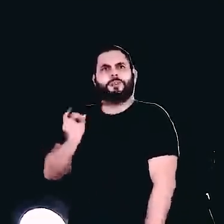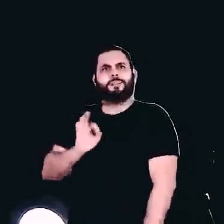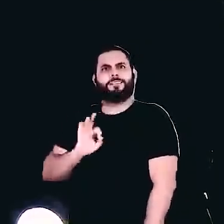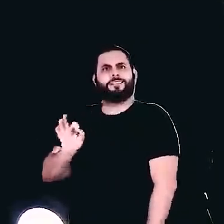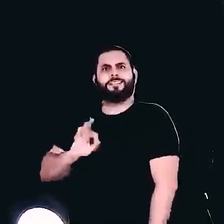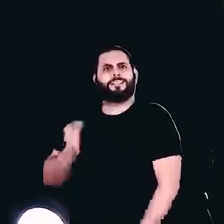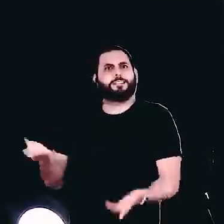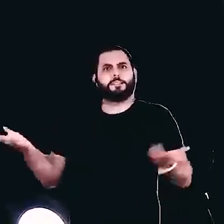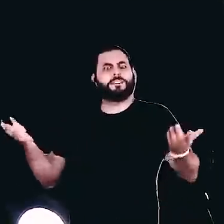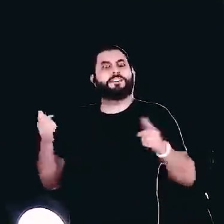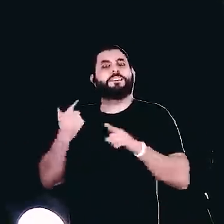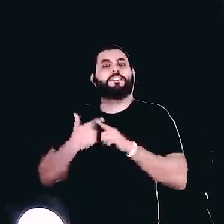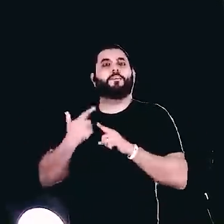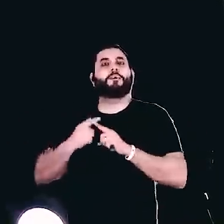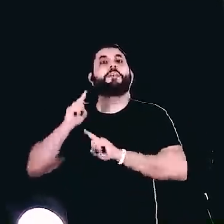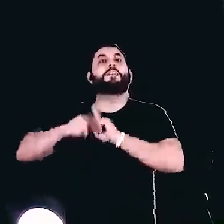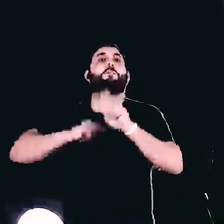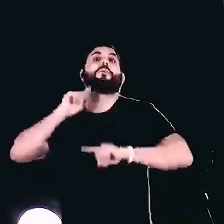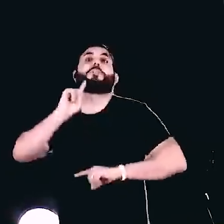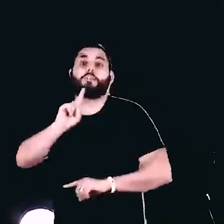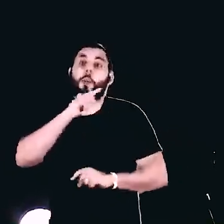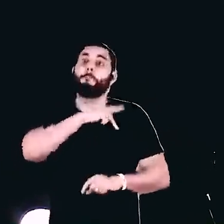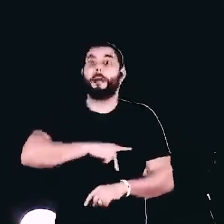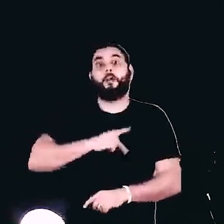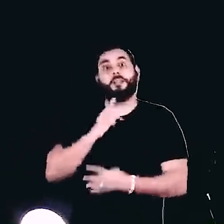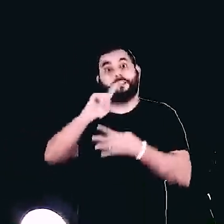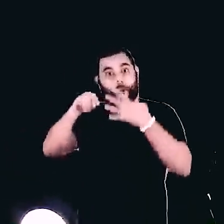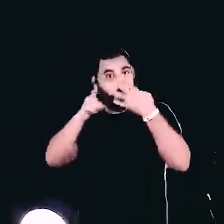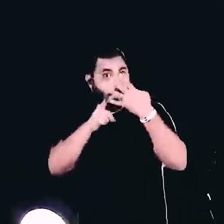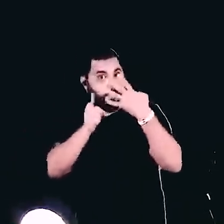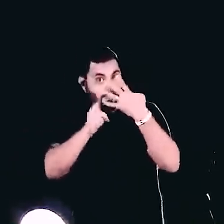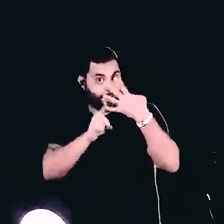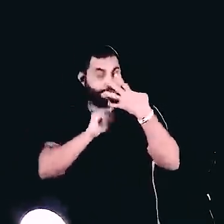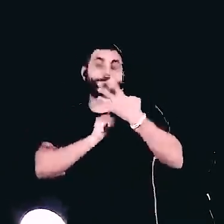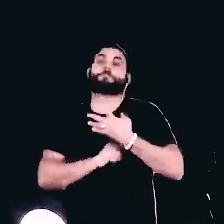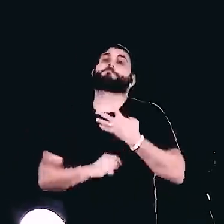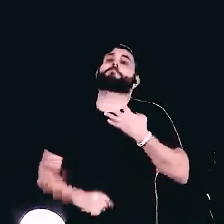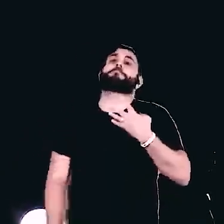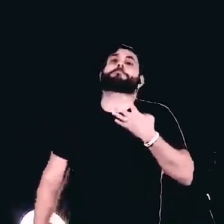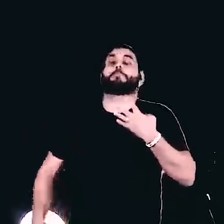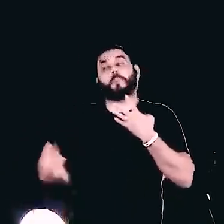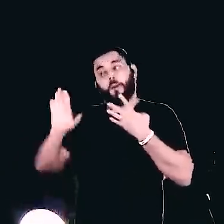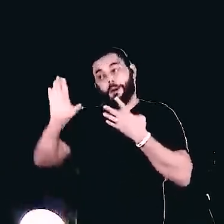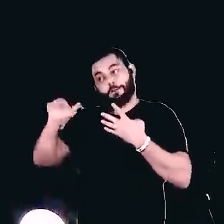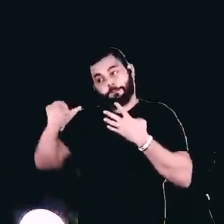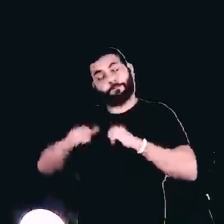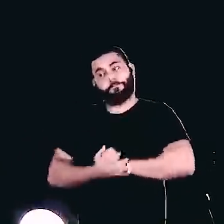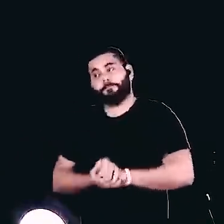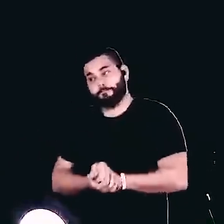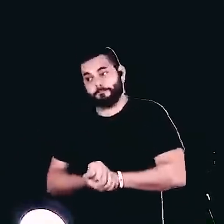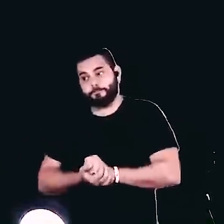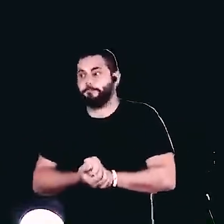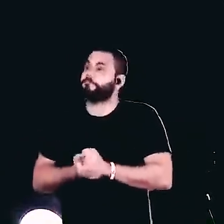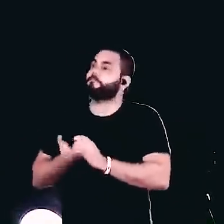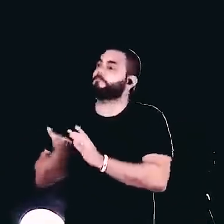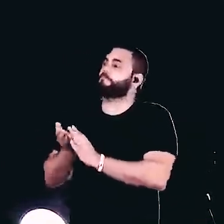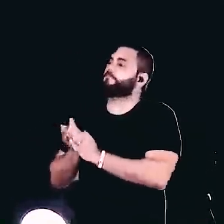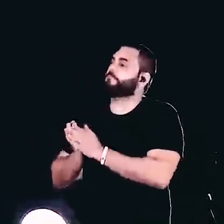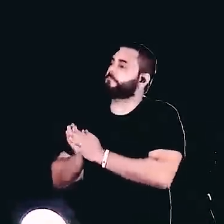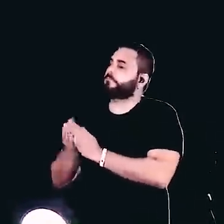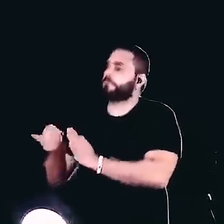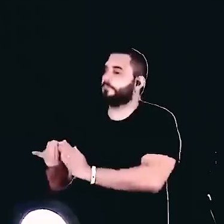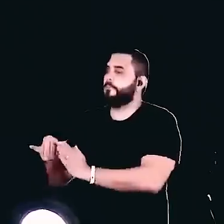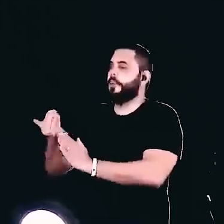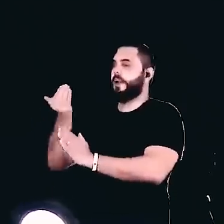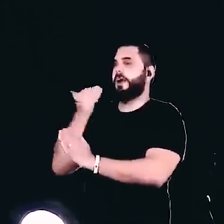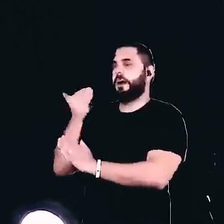Paulo. Porque depois desse argumento, Paulo ainda vai pro quarto. Ele diz assim, olha, antes ele nem